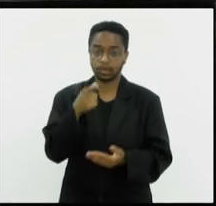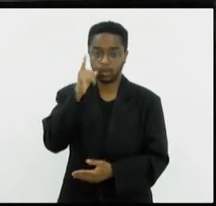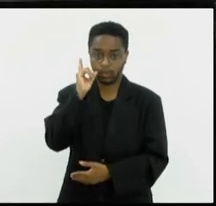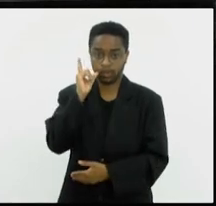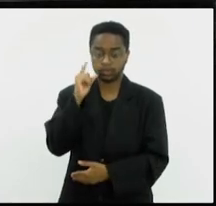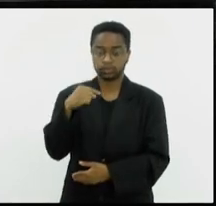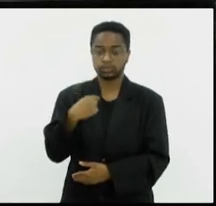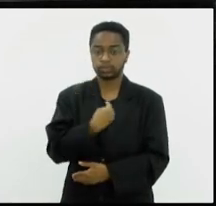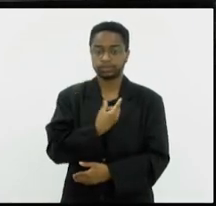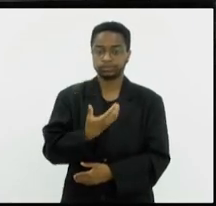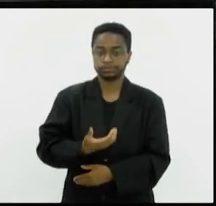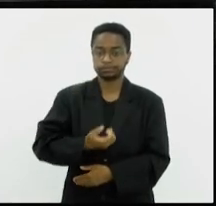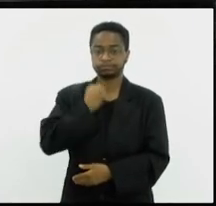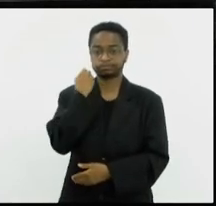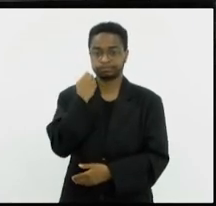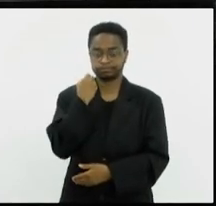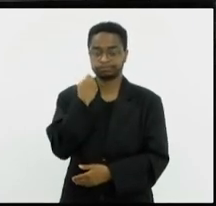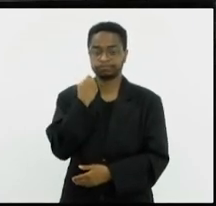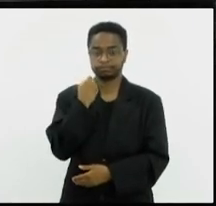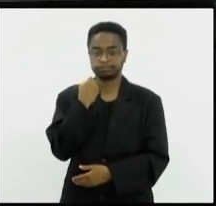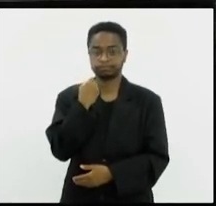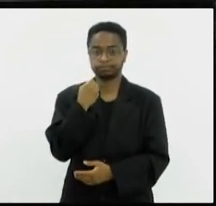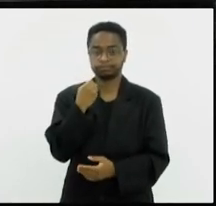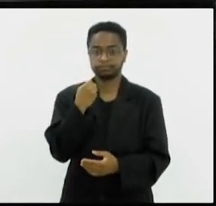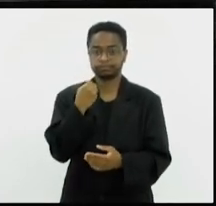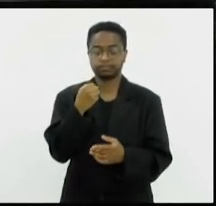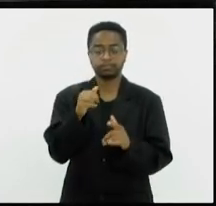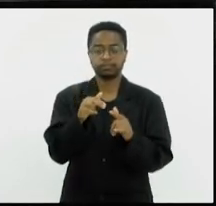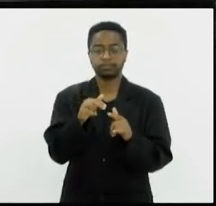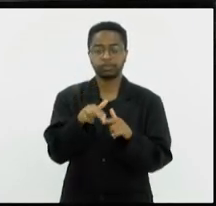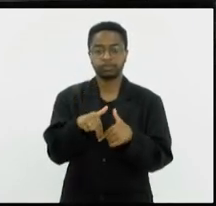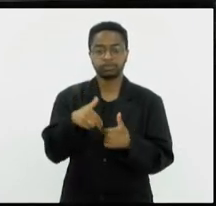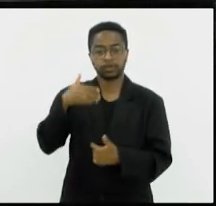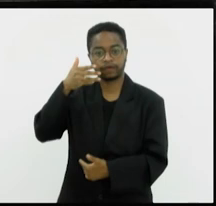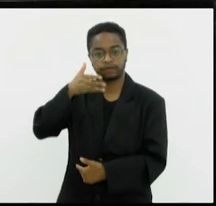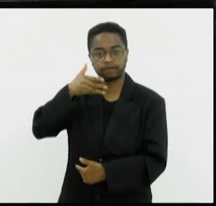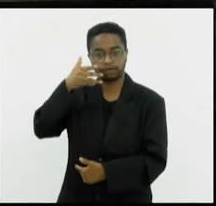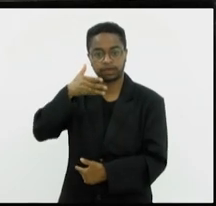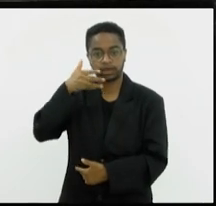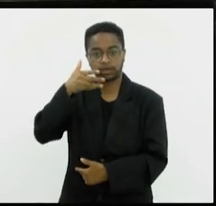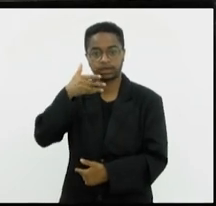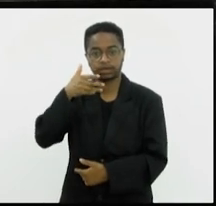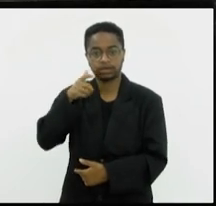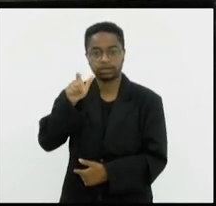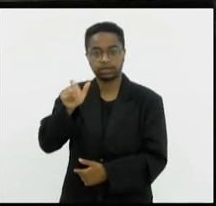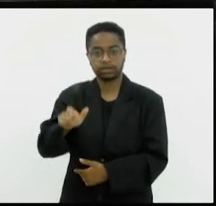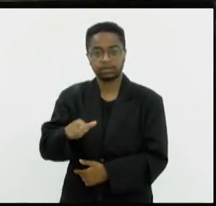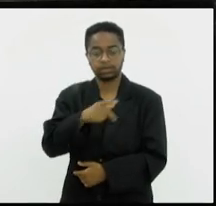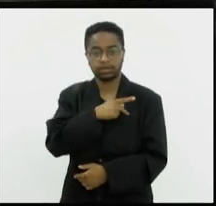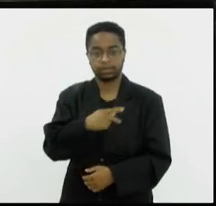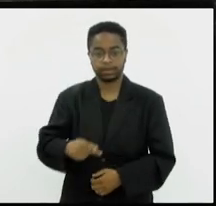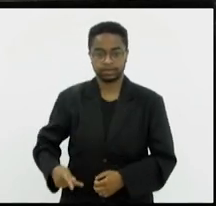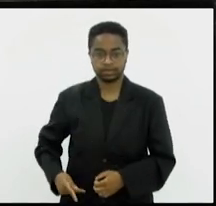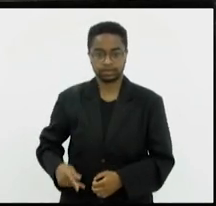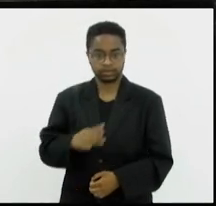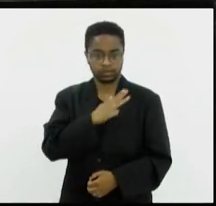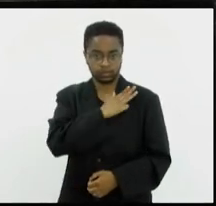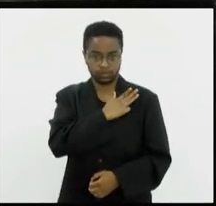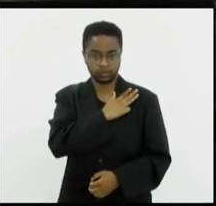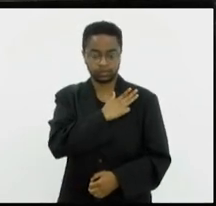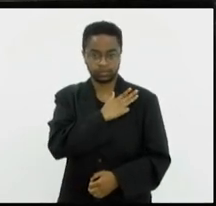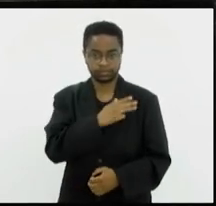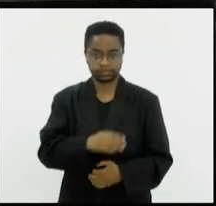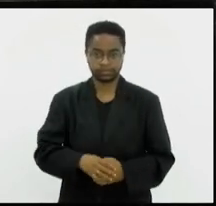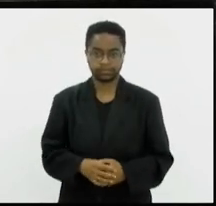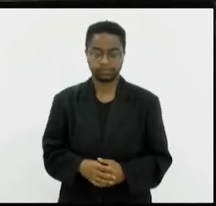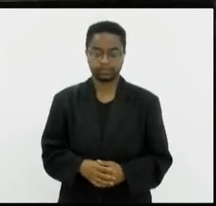fomos surpreendidos com a fala do presidente da república o